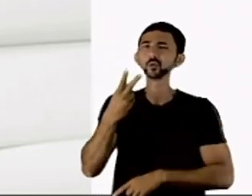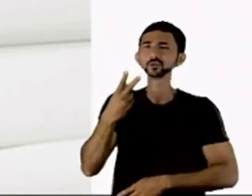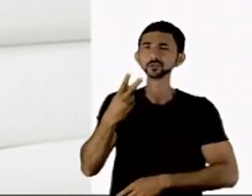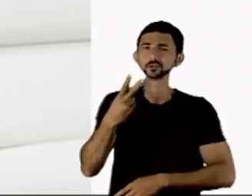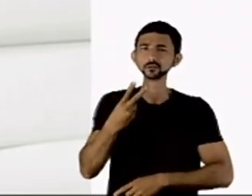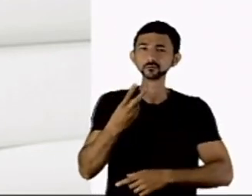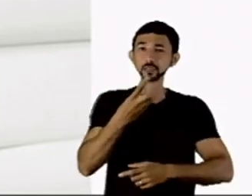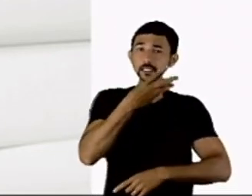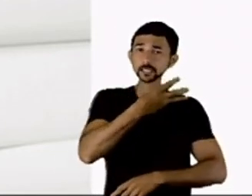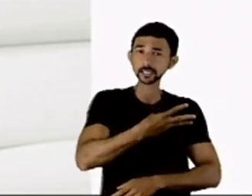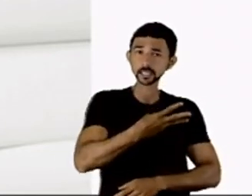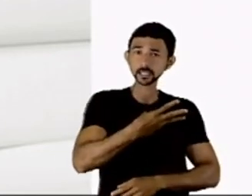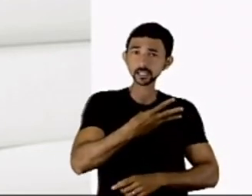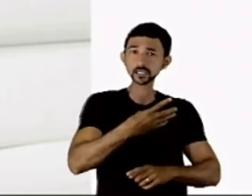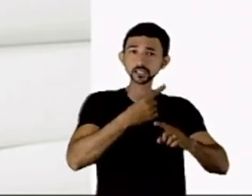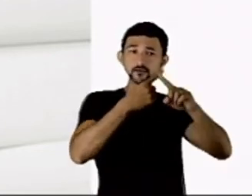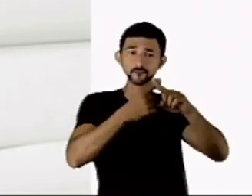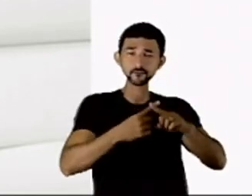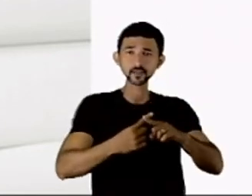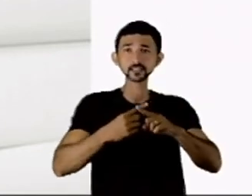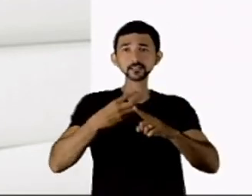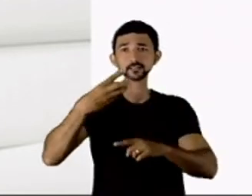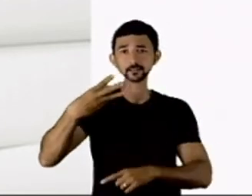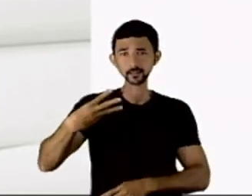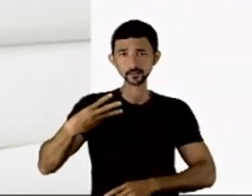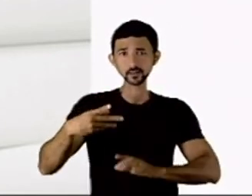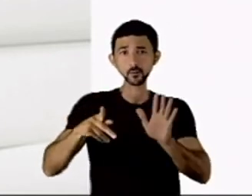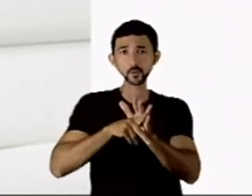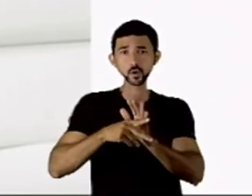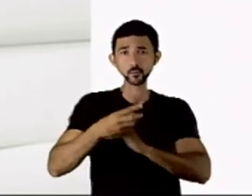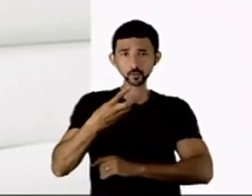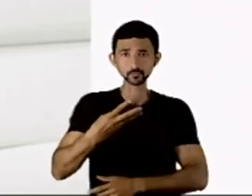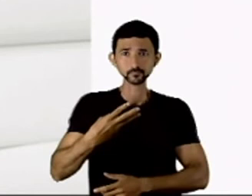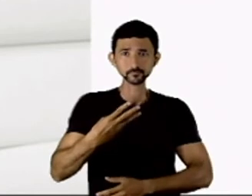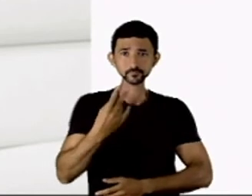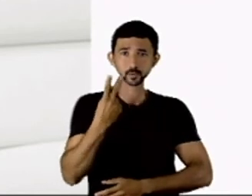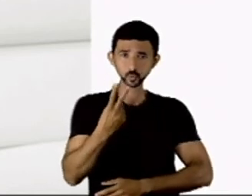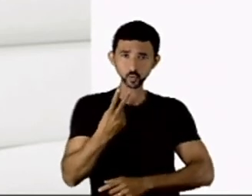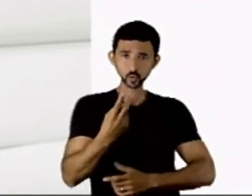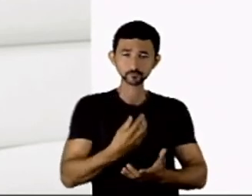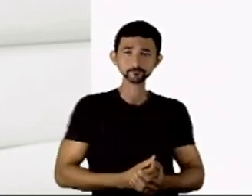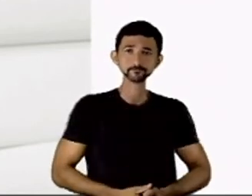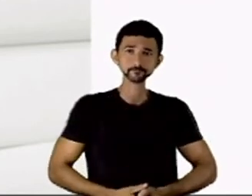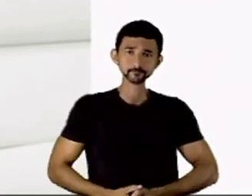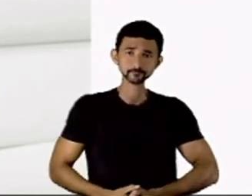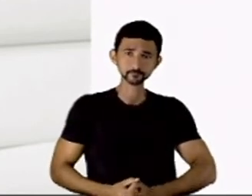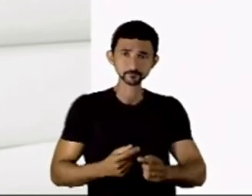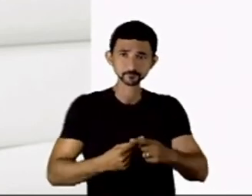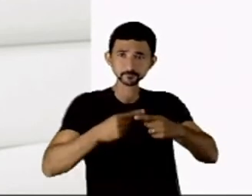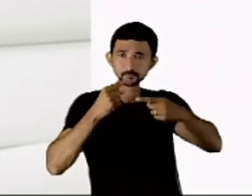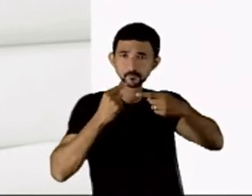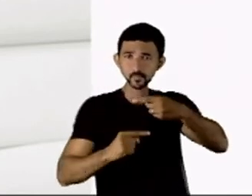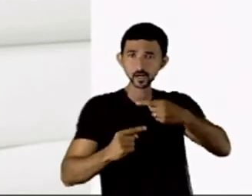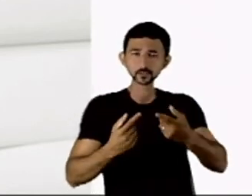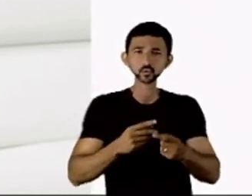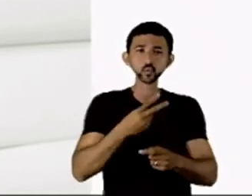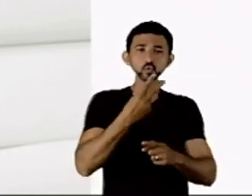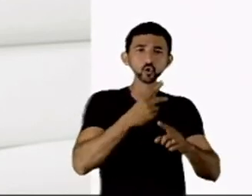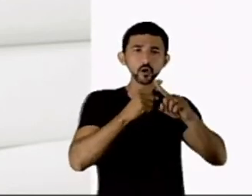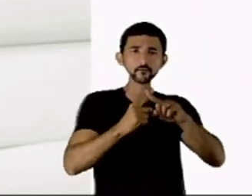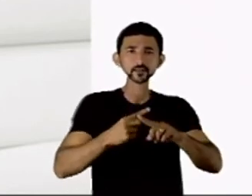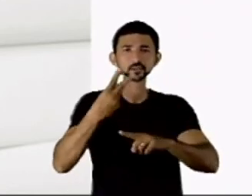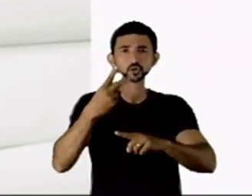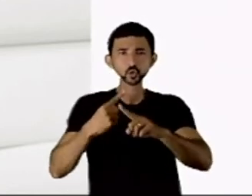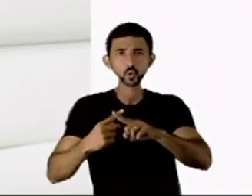professora? Porque o 3 se multiplica por ele mesmo 2 vezes. Aqui nessa, olha. 2